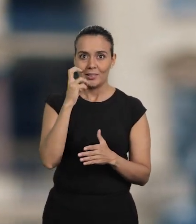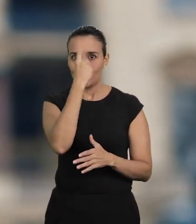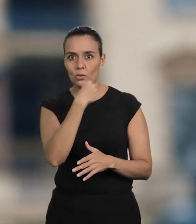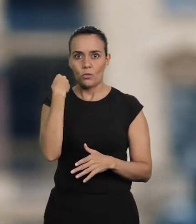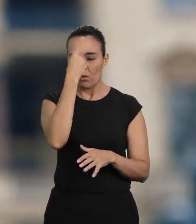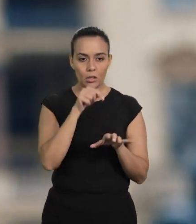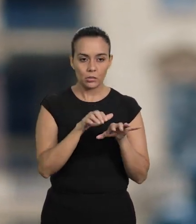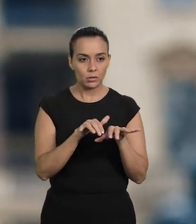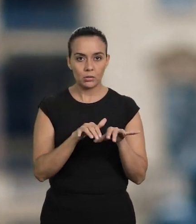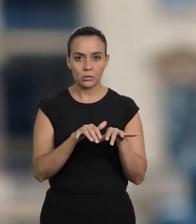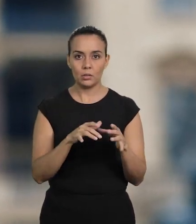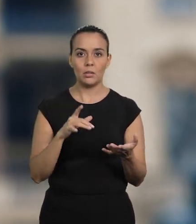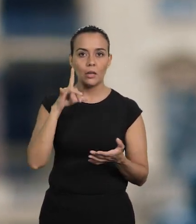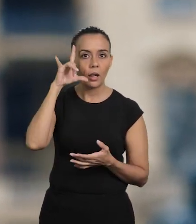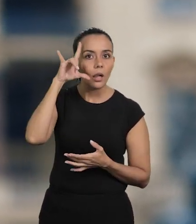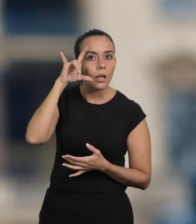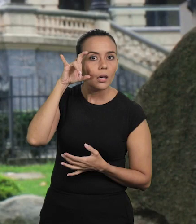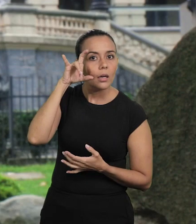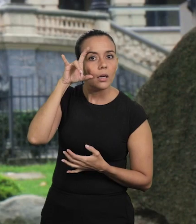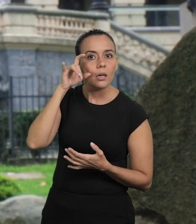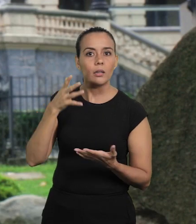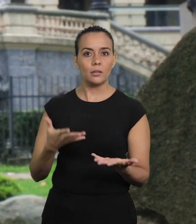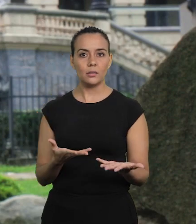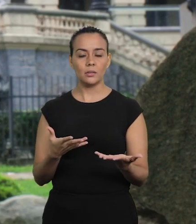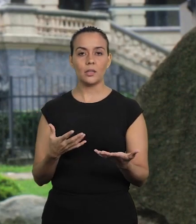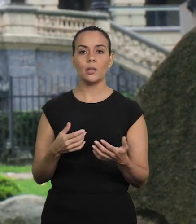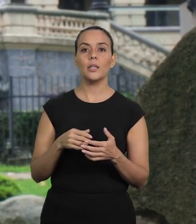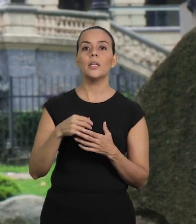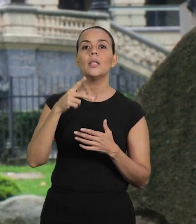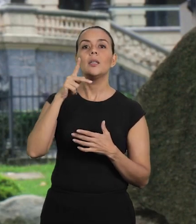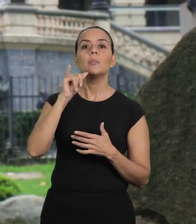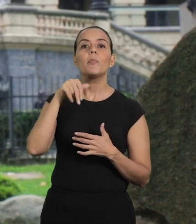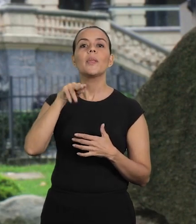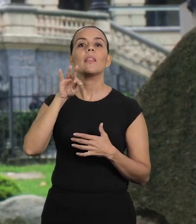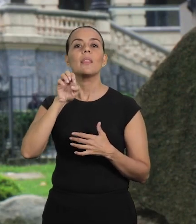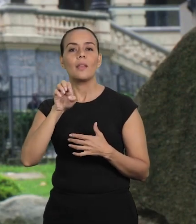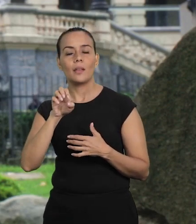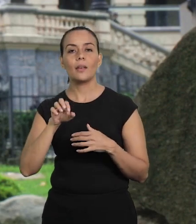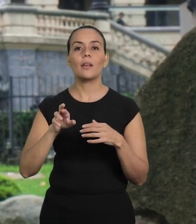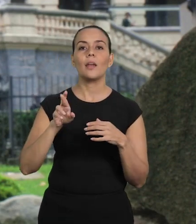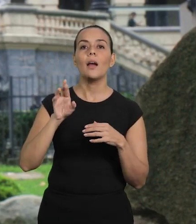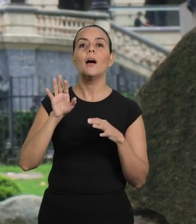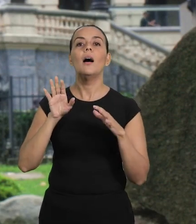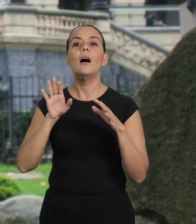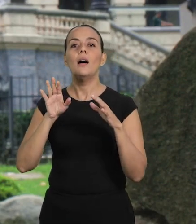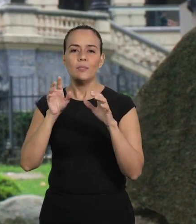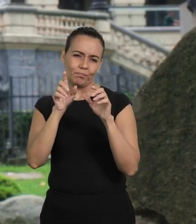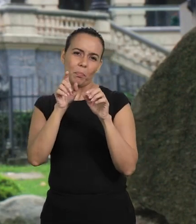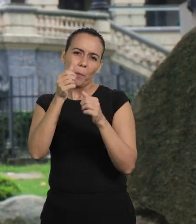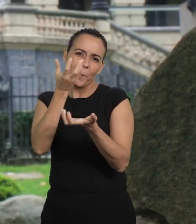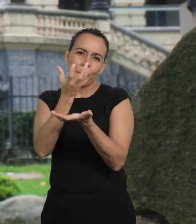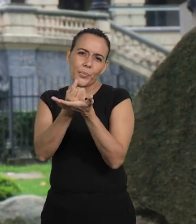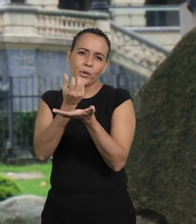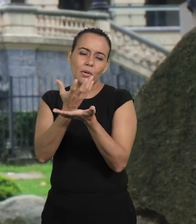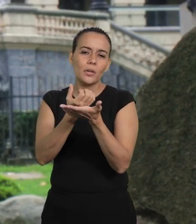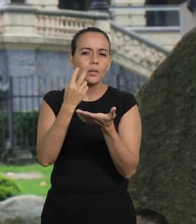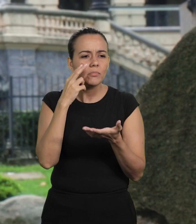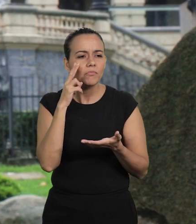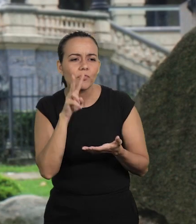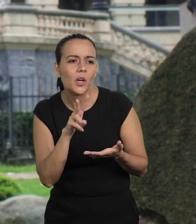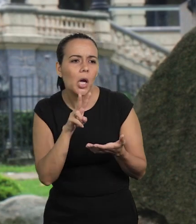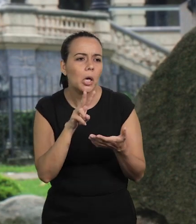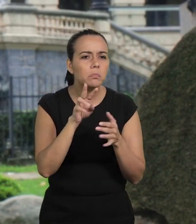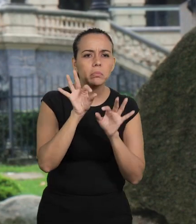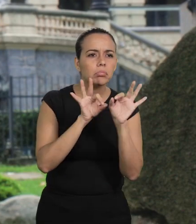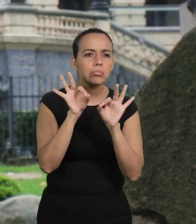Instagram e o Pinterest talvez seja os 2 lugares que mais, assim, idealizam, né, como